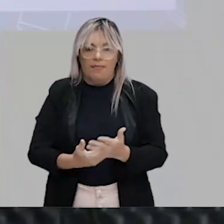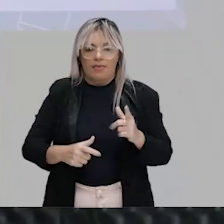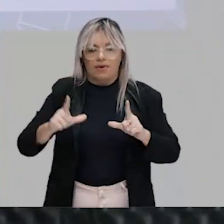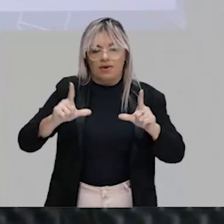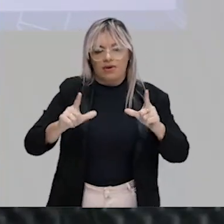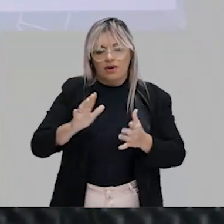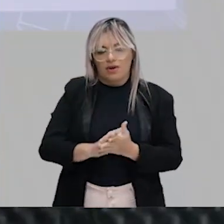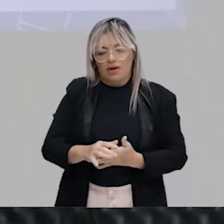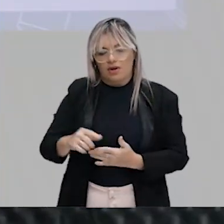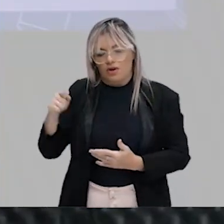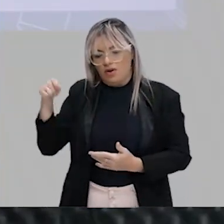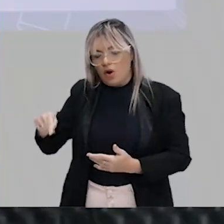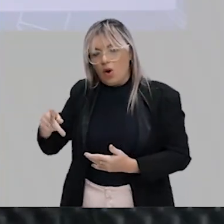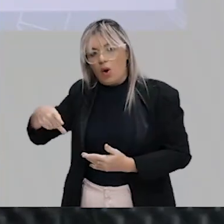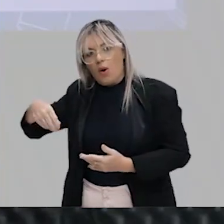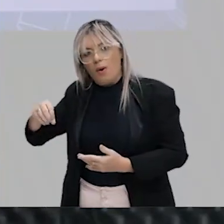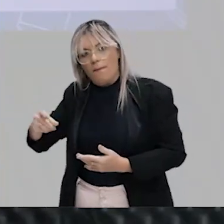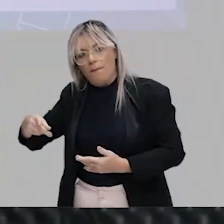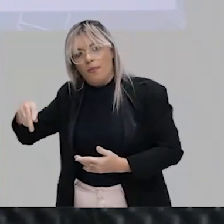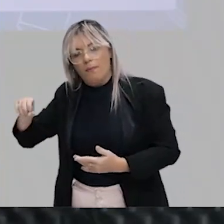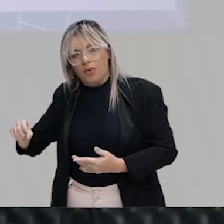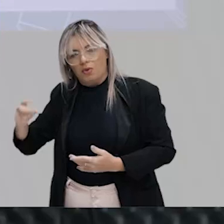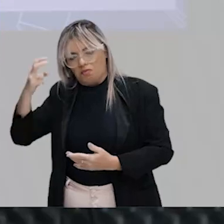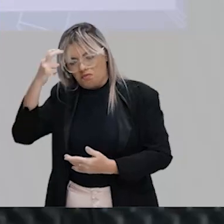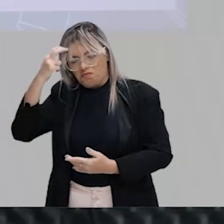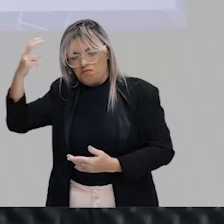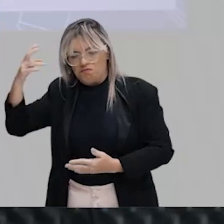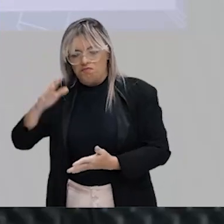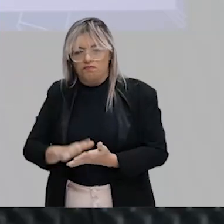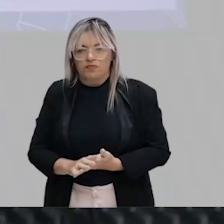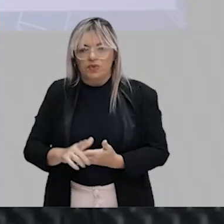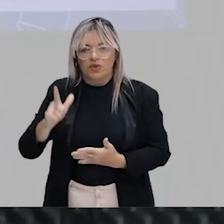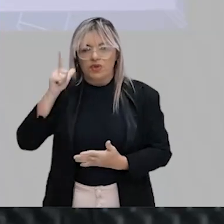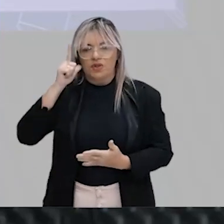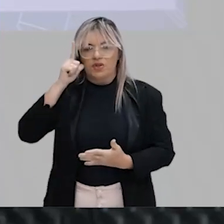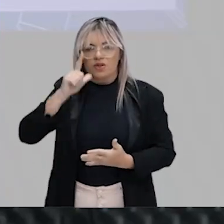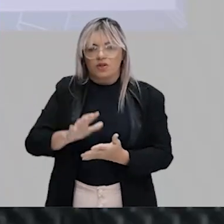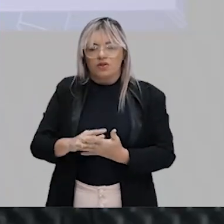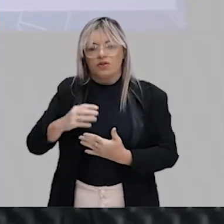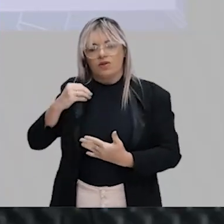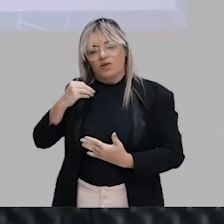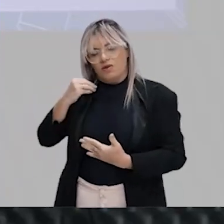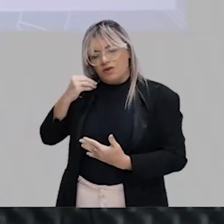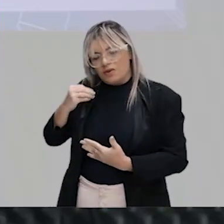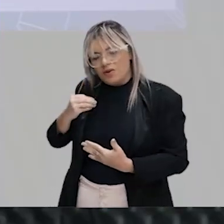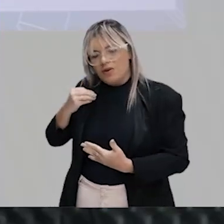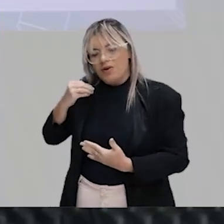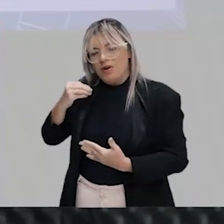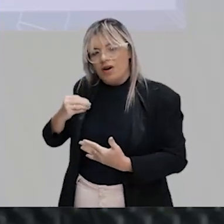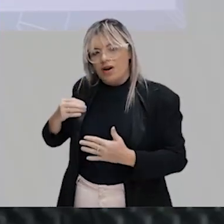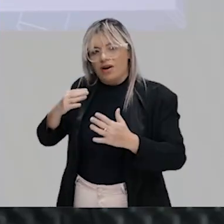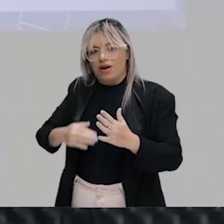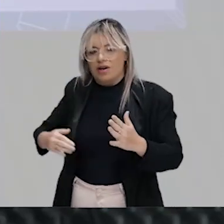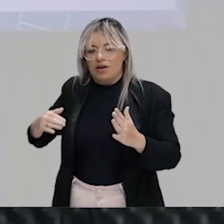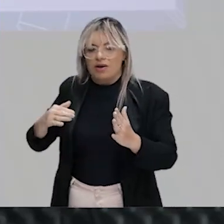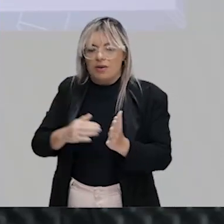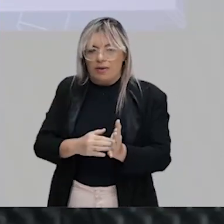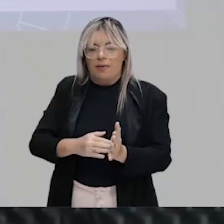inteligentemente segurou a luta ali até o final. Porque quanto mais tempo de luta